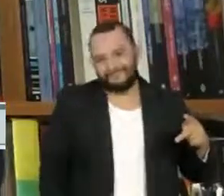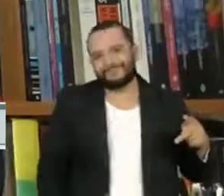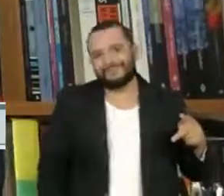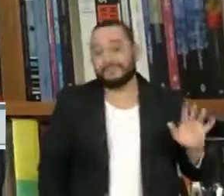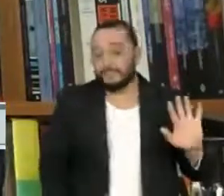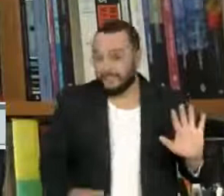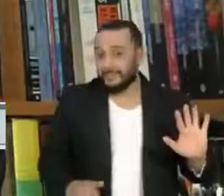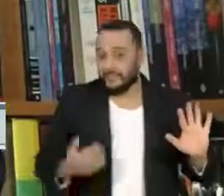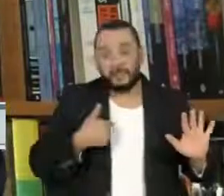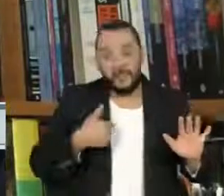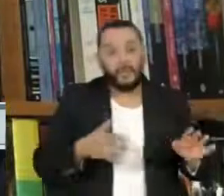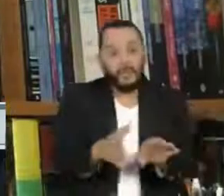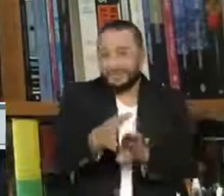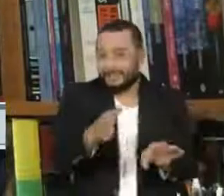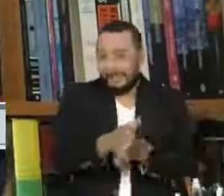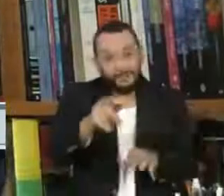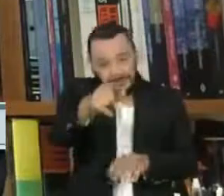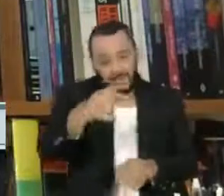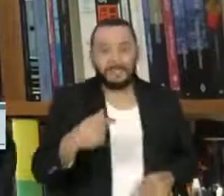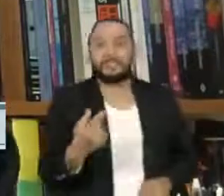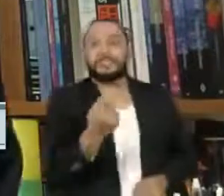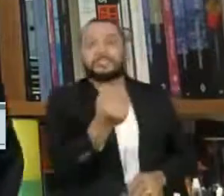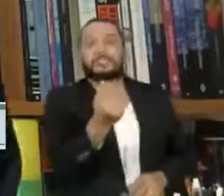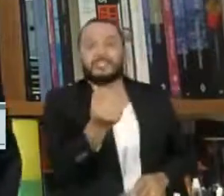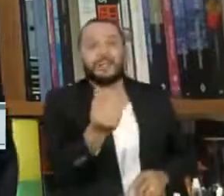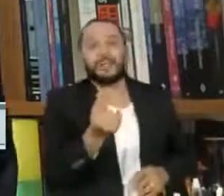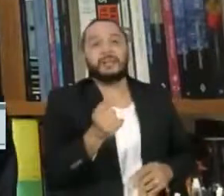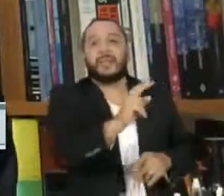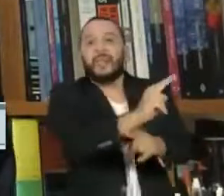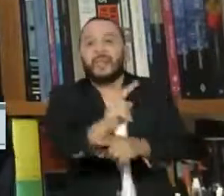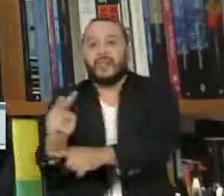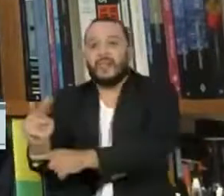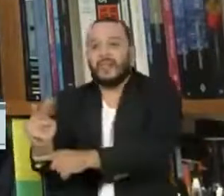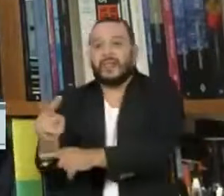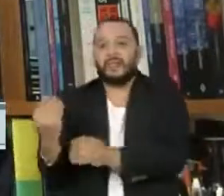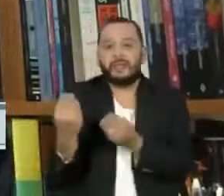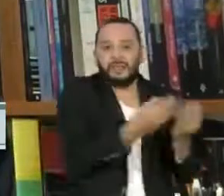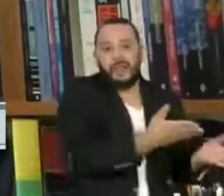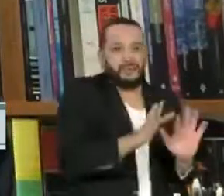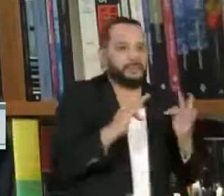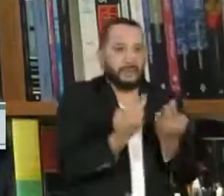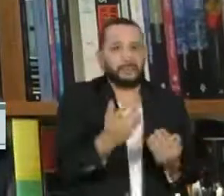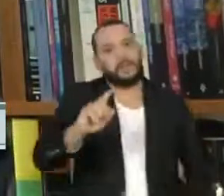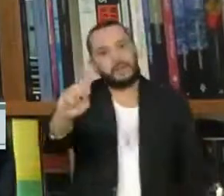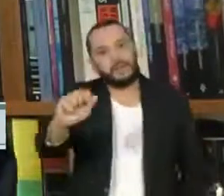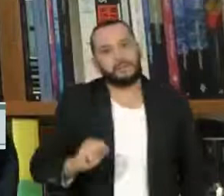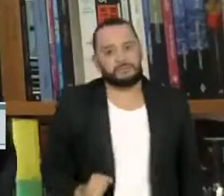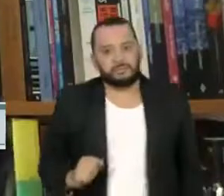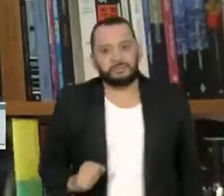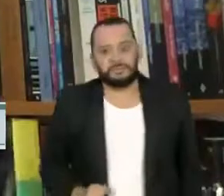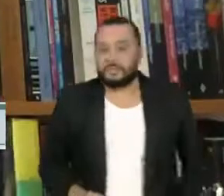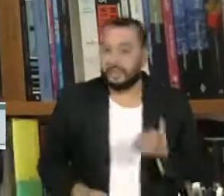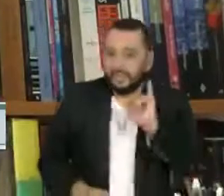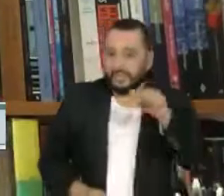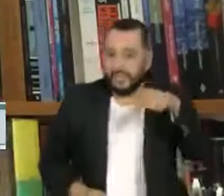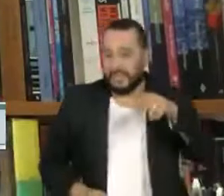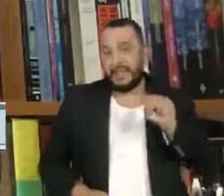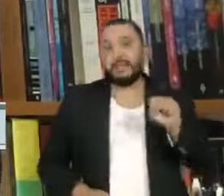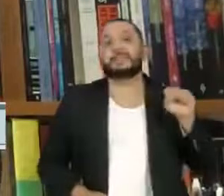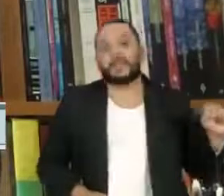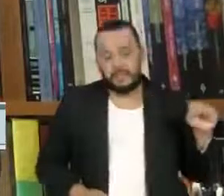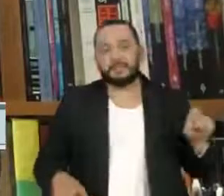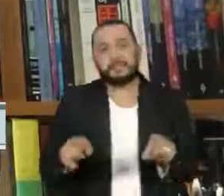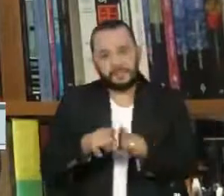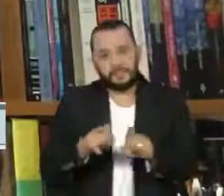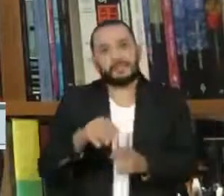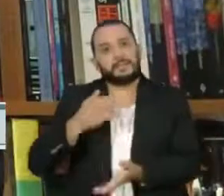a recomendação é não contratar. É interessante que o próprio INSS e a Secretaria Nacional do